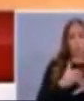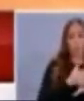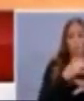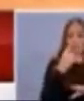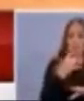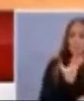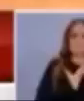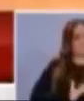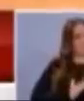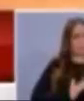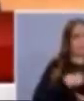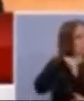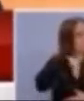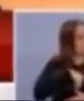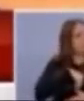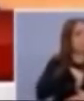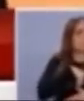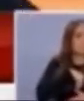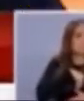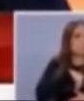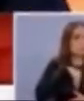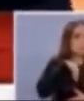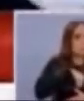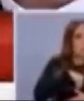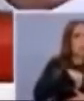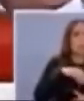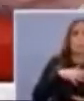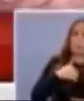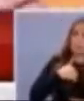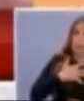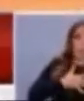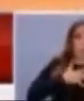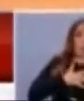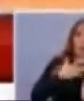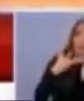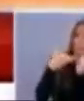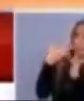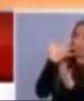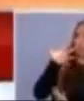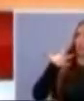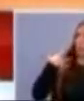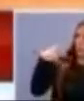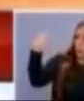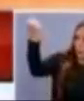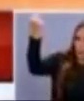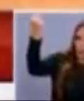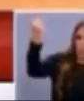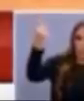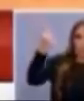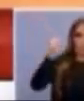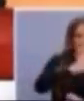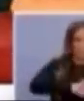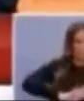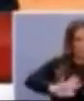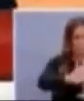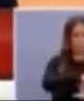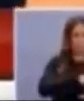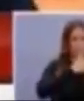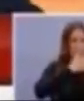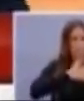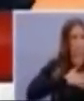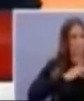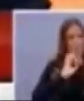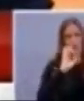marca já obtida porque não quero que ele renove campo levo esta imagem do benfica seja completamente o